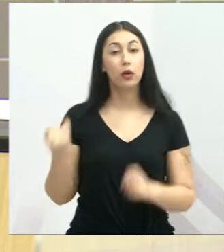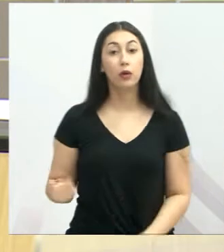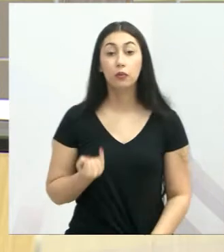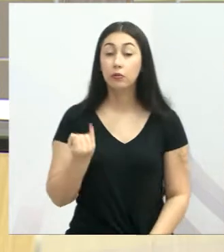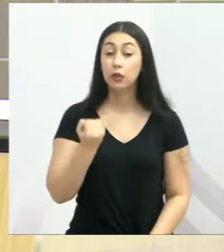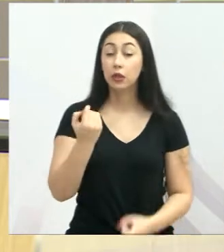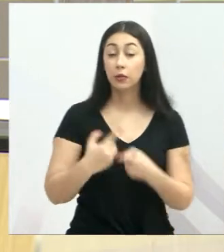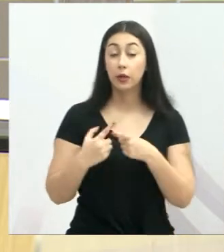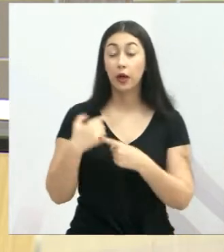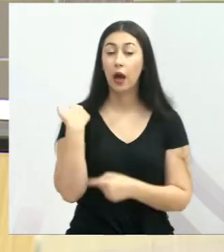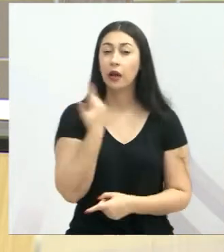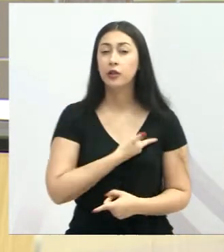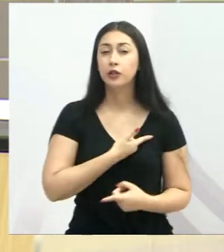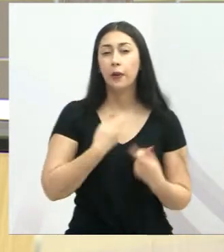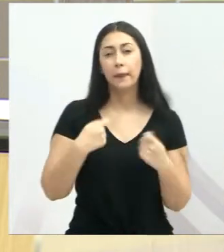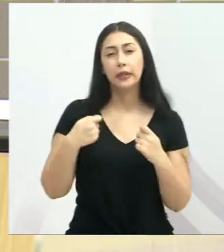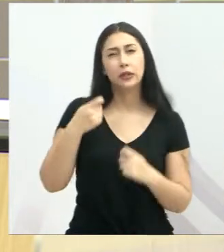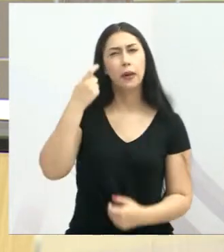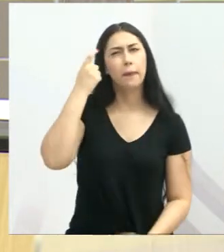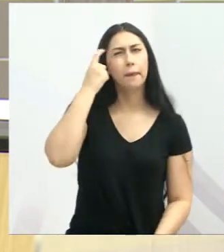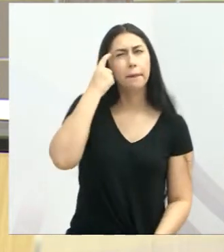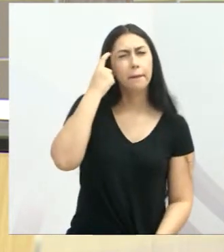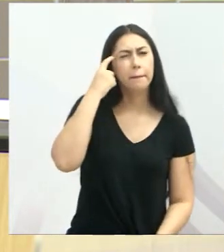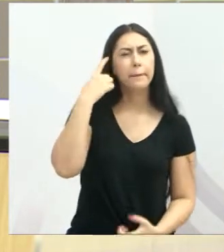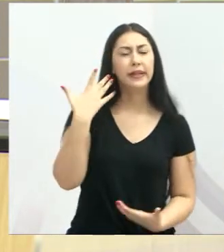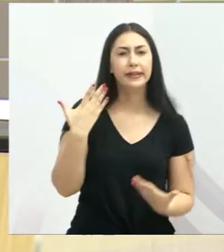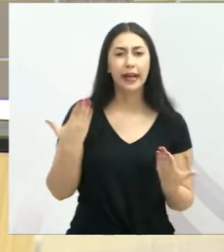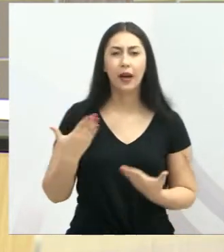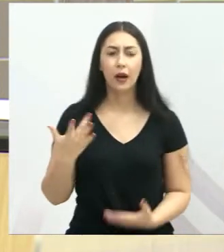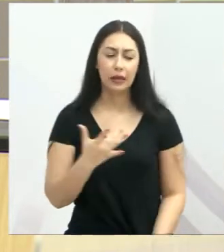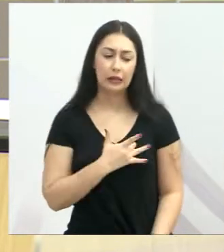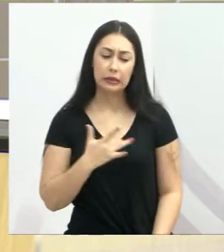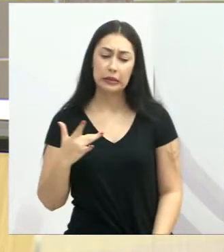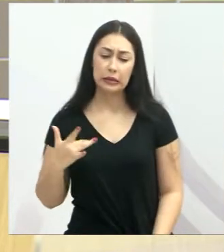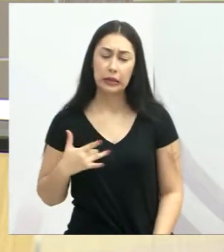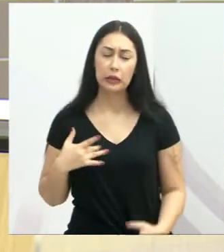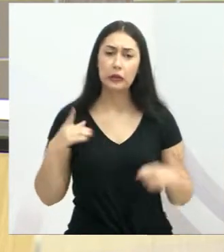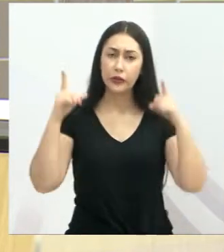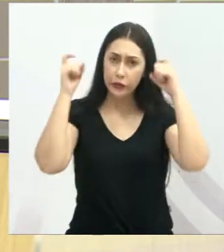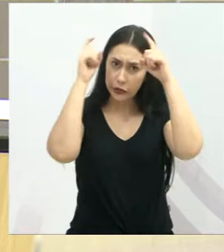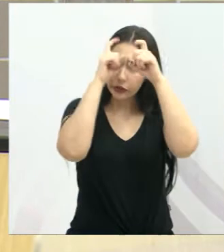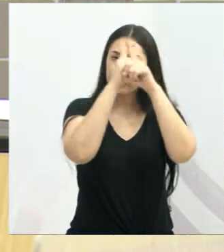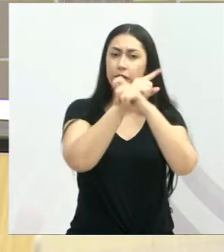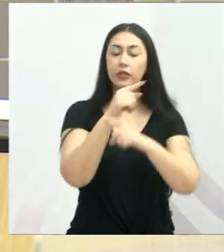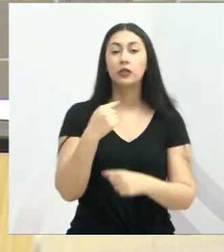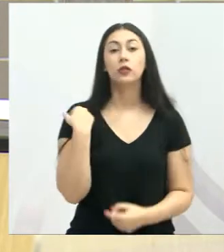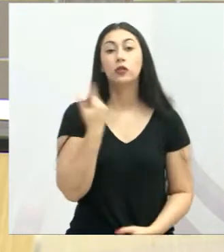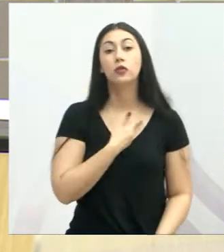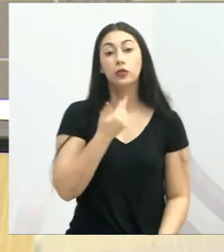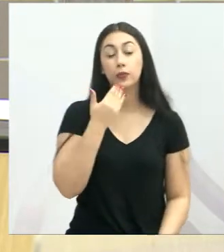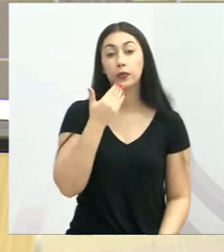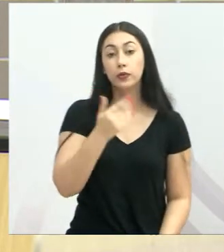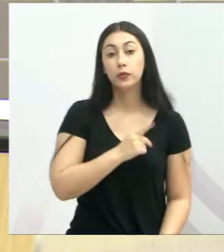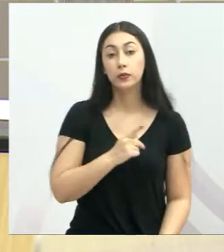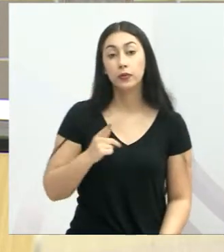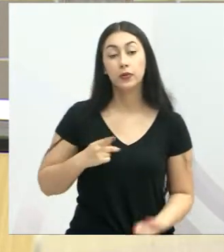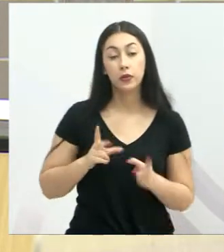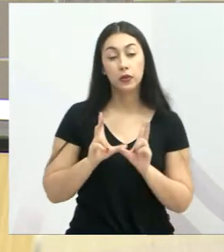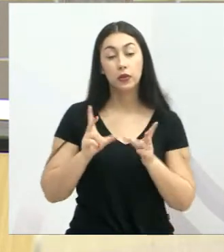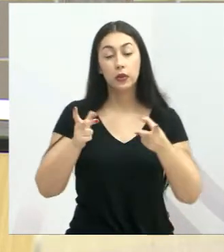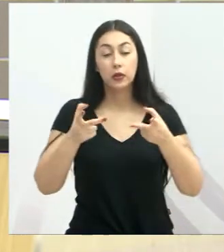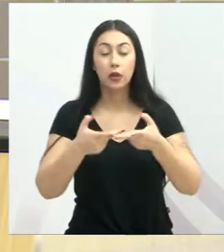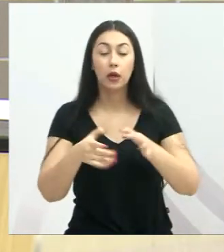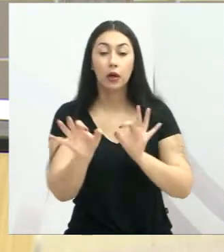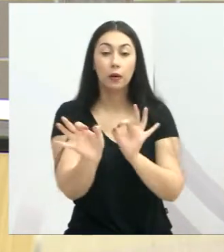a reflexão sobre a situação dedicada porque passa a saúde no âmbito mundial. Respeitosamente requeremos a presidência dessa casa que sejam